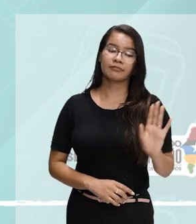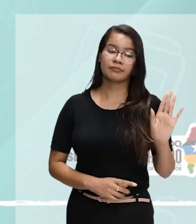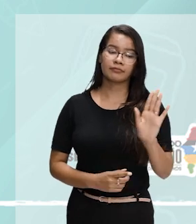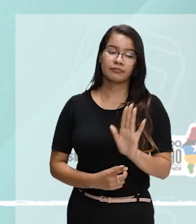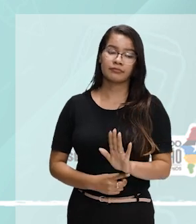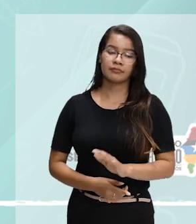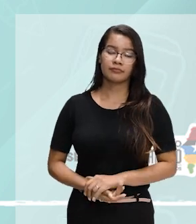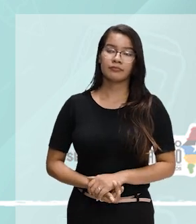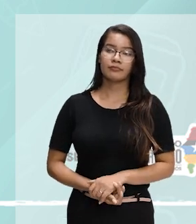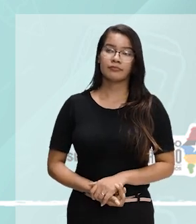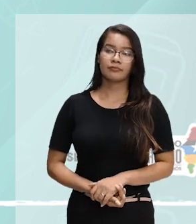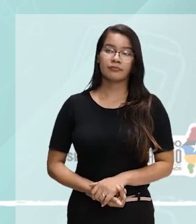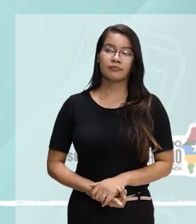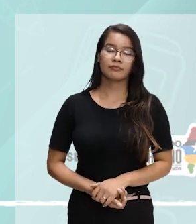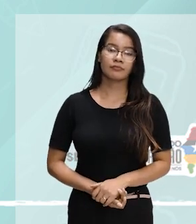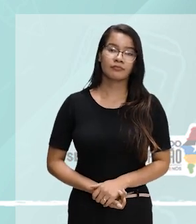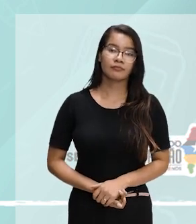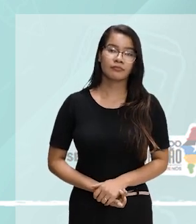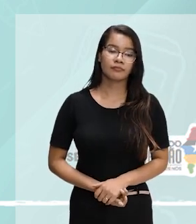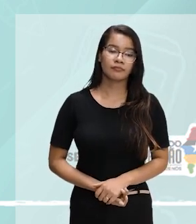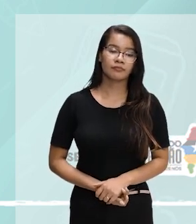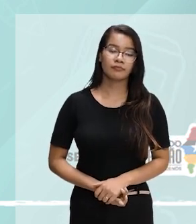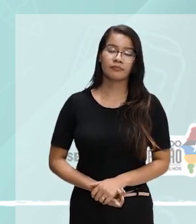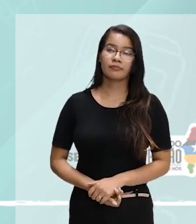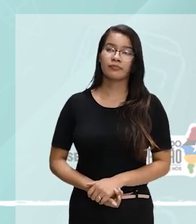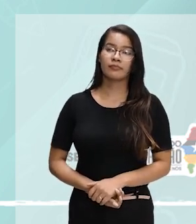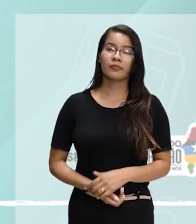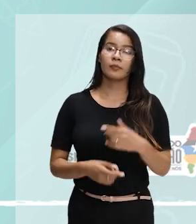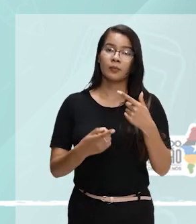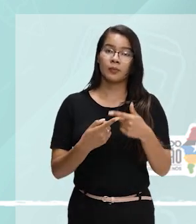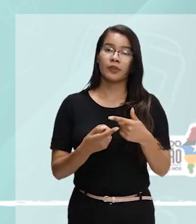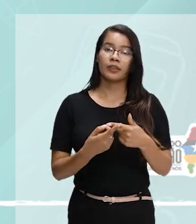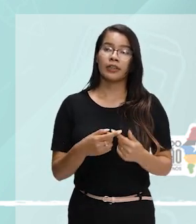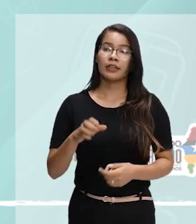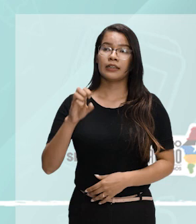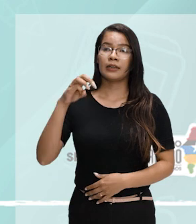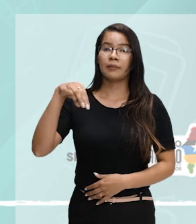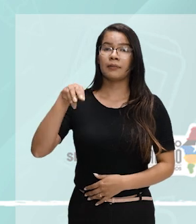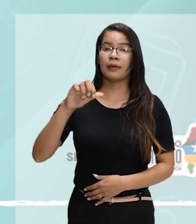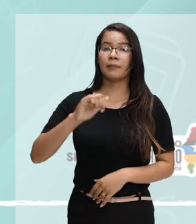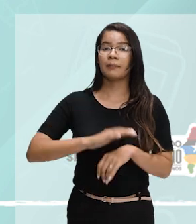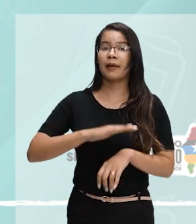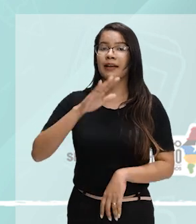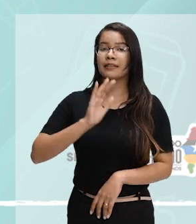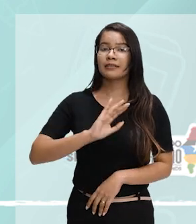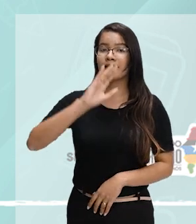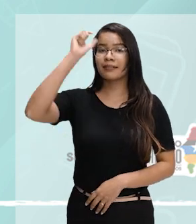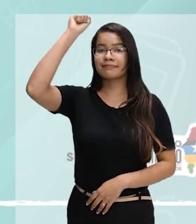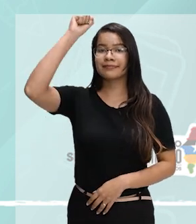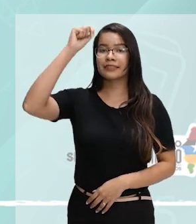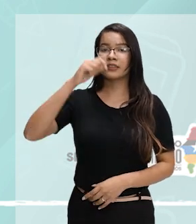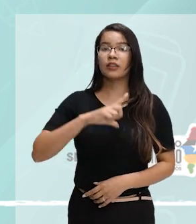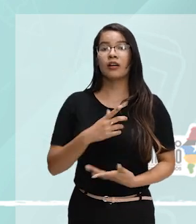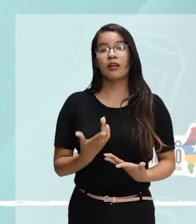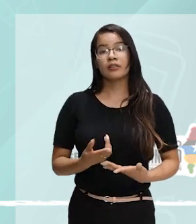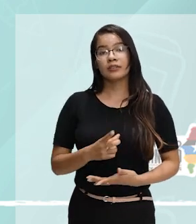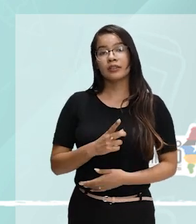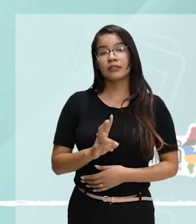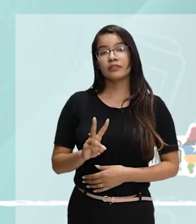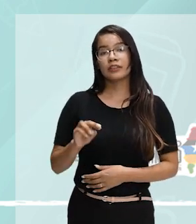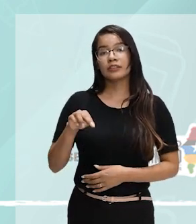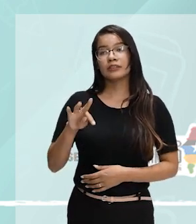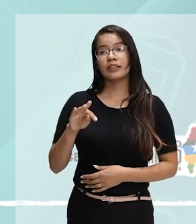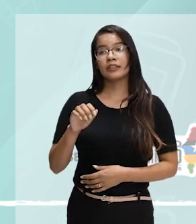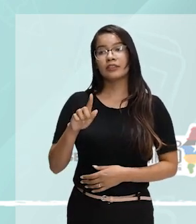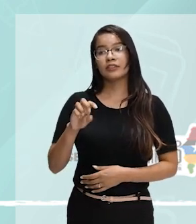em relação de vantagem, tá? Porque a ema é um elemento da natureza, só que ela é mais rápida ainda, então ela tem certa vantagem. Dá tempo para mais